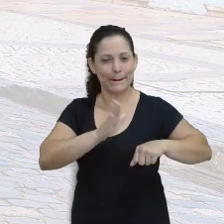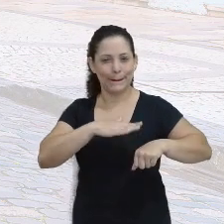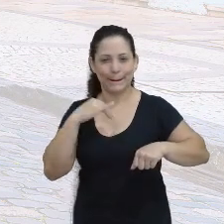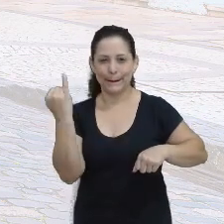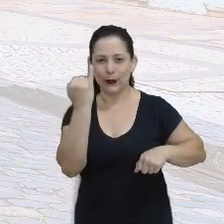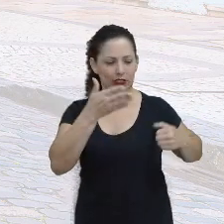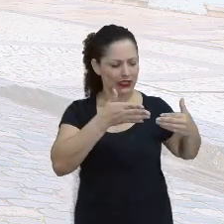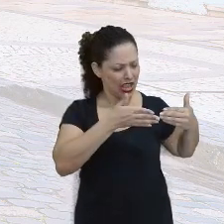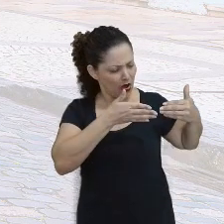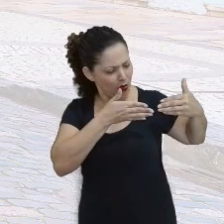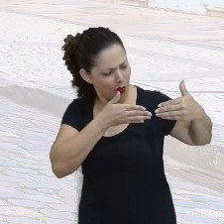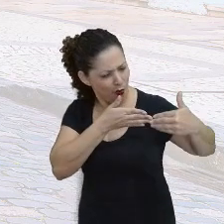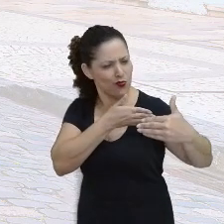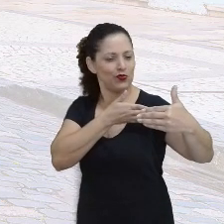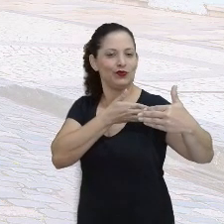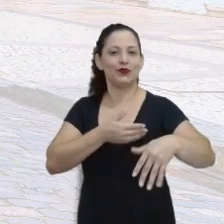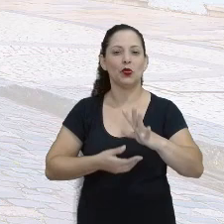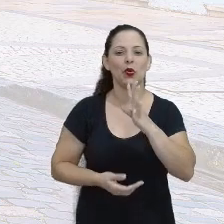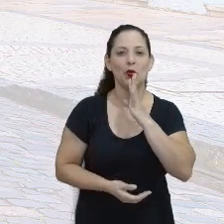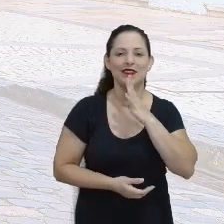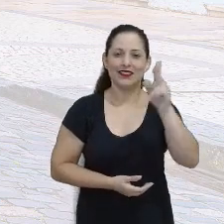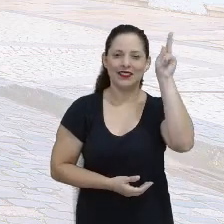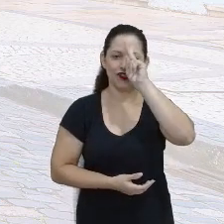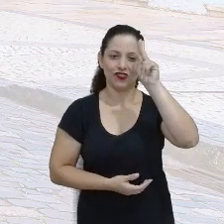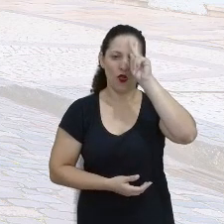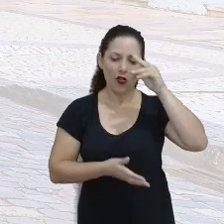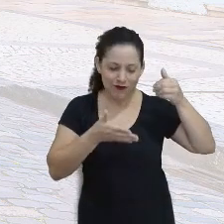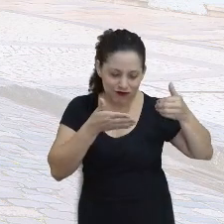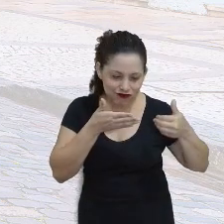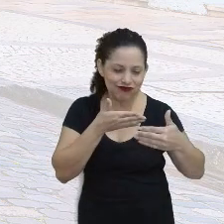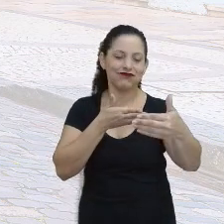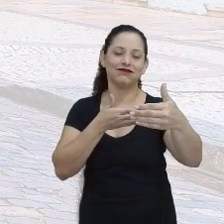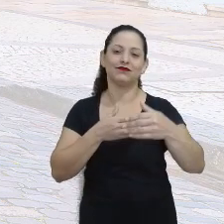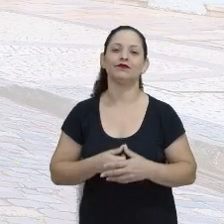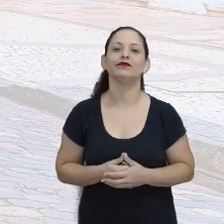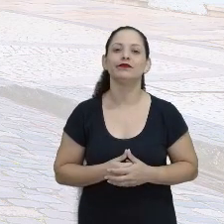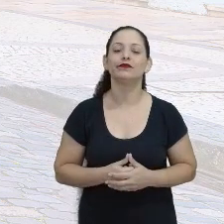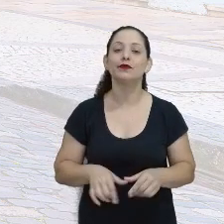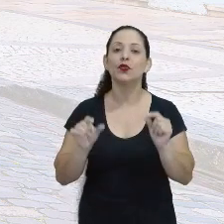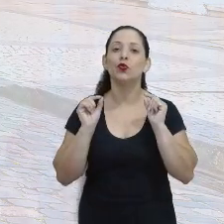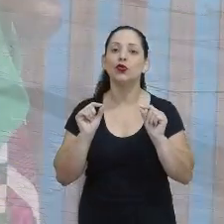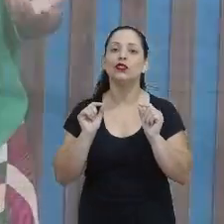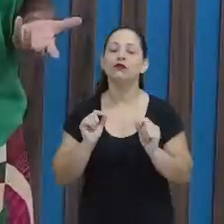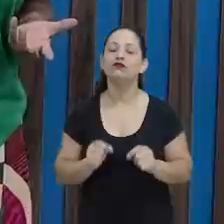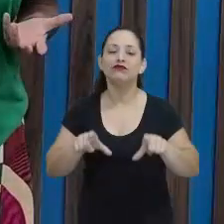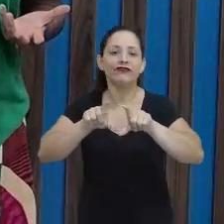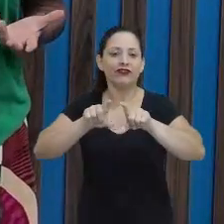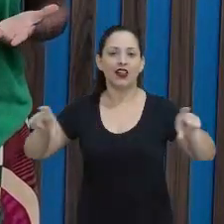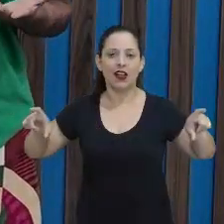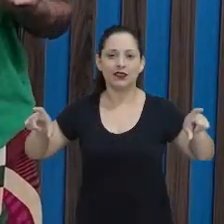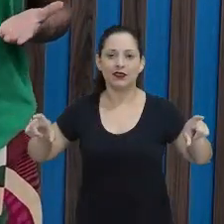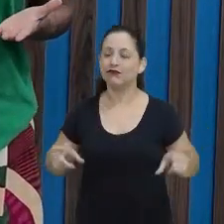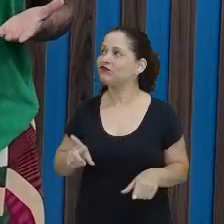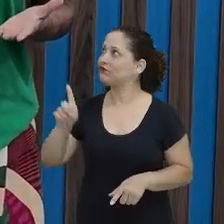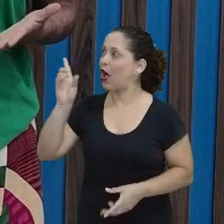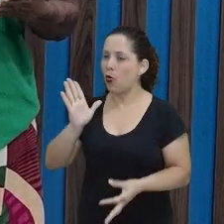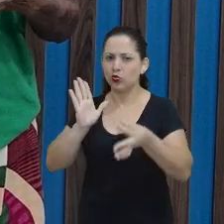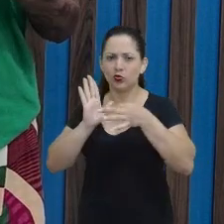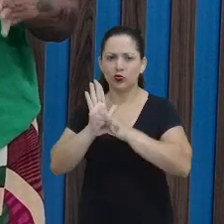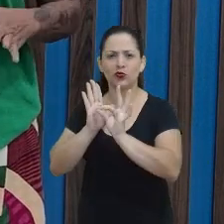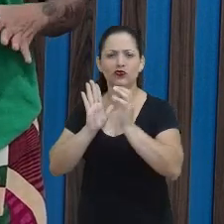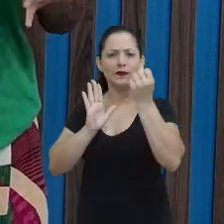e o perfeito conhecimento de sua história. Por que ela está dizendo isso e por que eu trouxe essa frase? É de que a